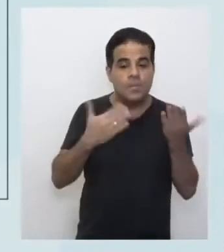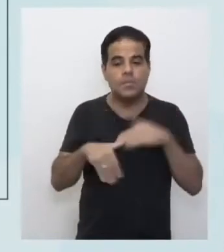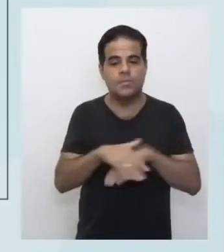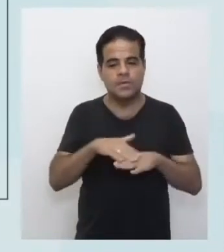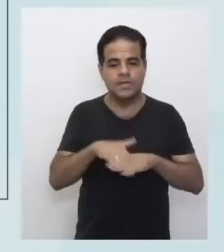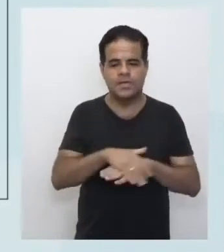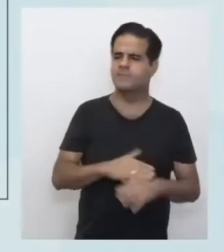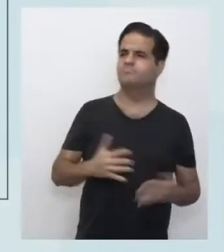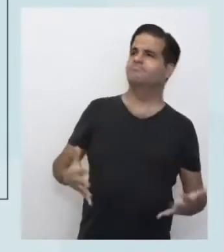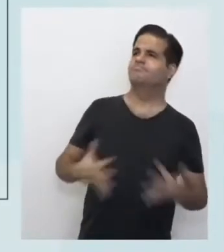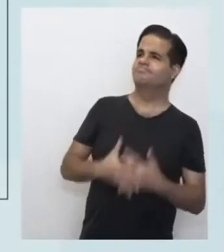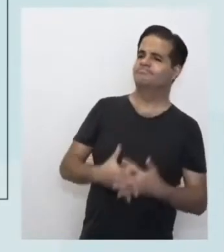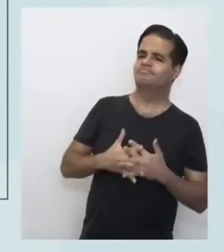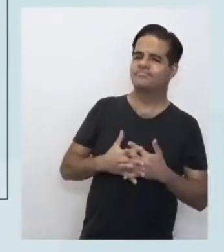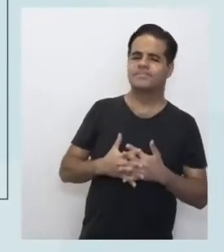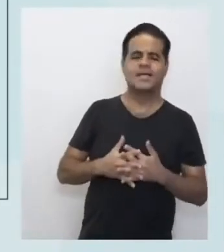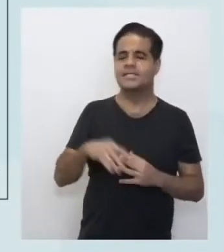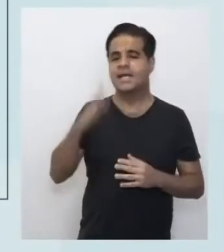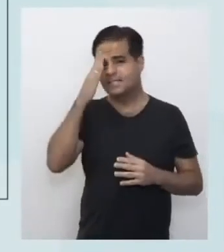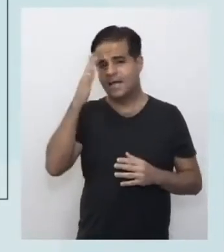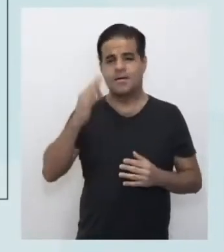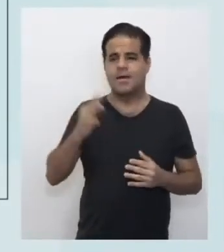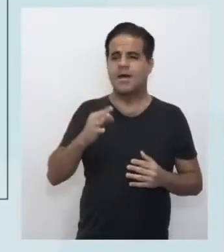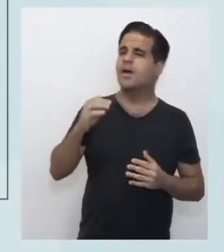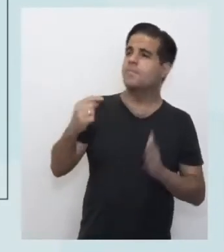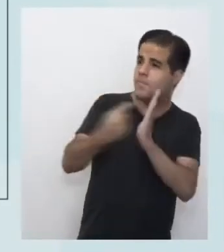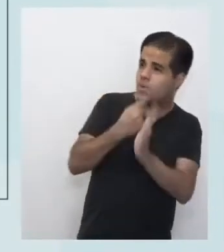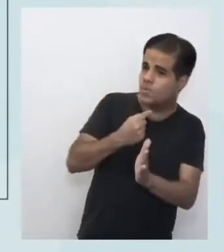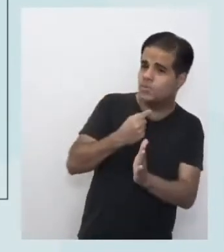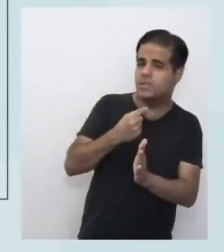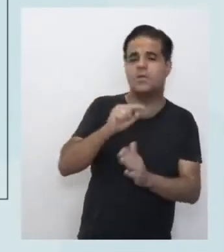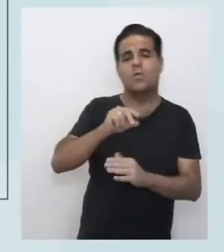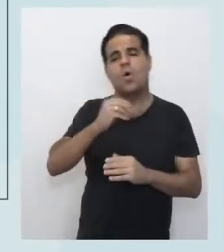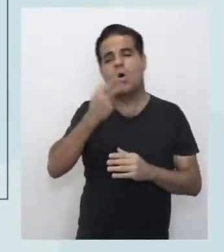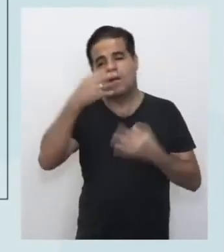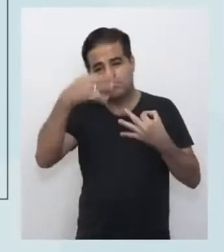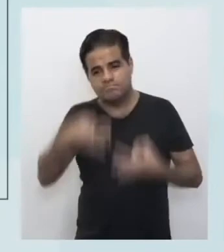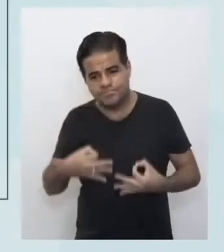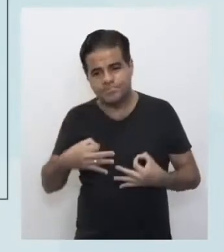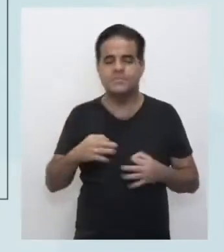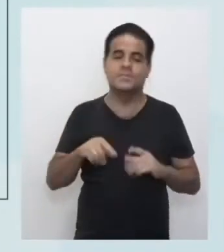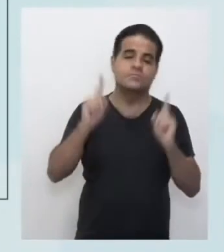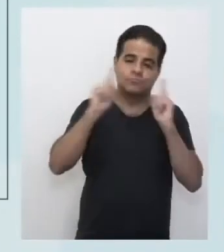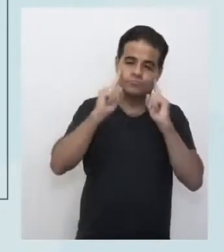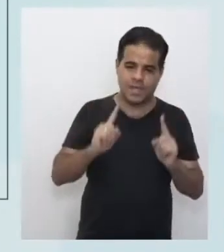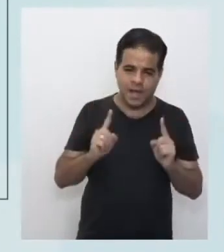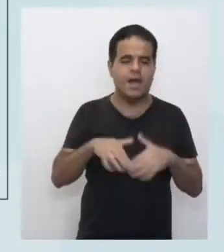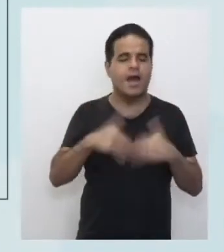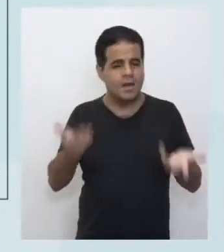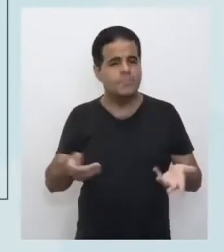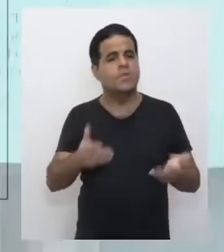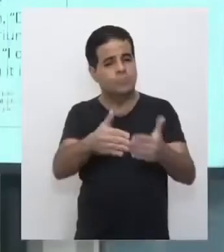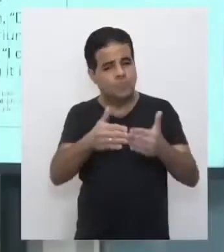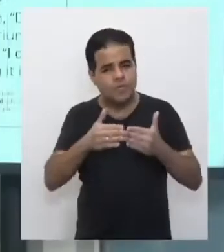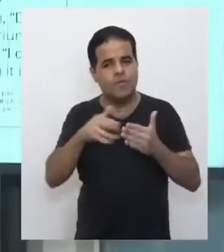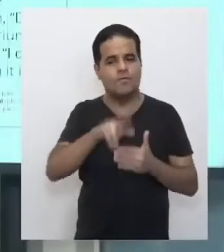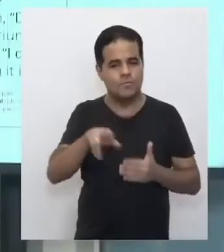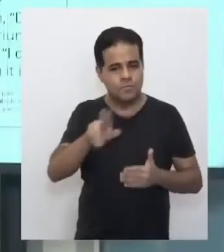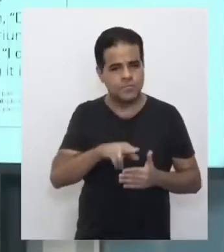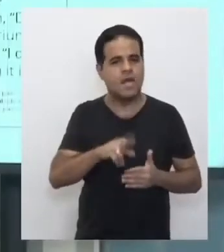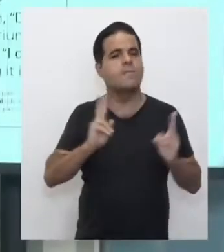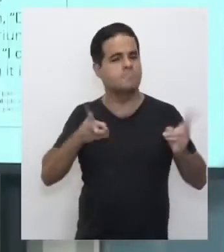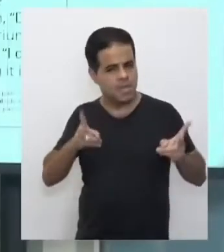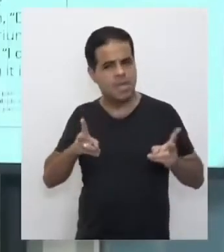conversas, né, já é meio complicado. A gente nunca sabe se aquilo é uma pergunta ou é uma afirmação, né? Então, vamos usar a pontuação, gente, mesmo aí